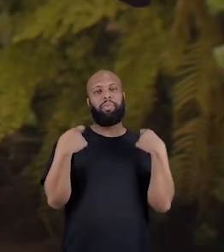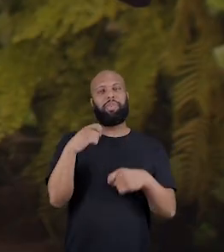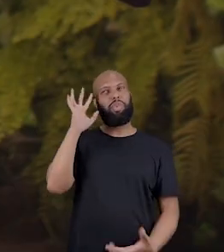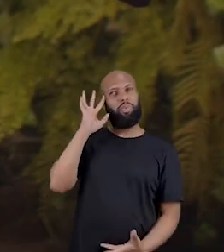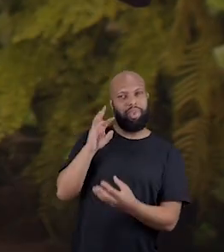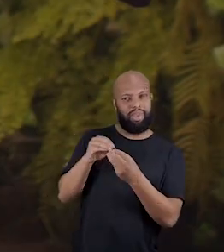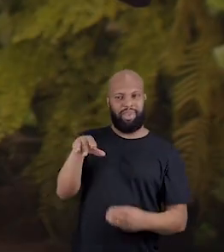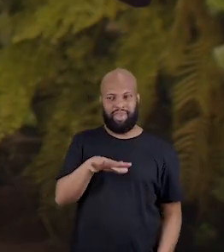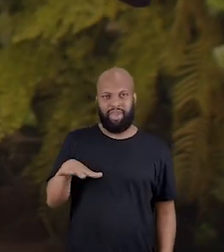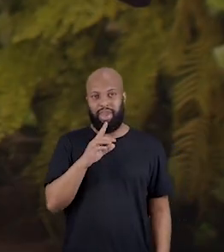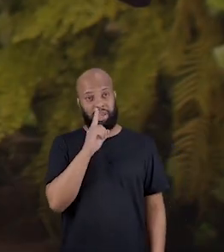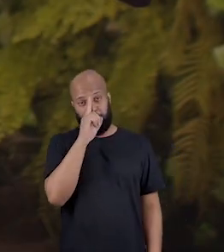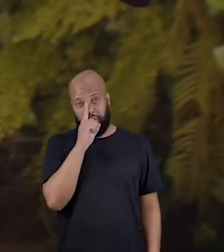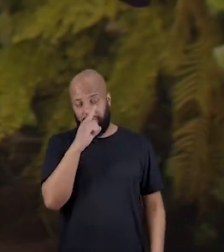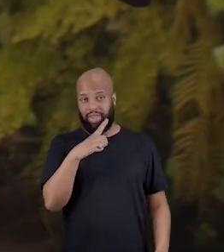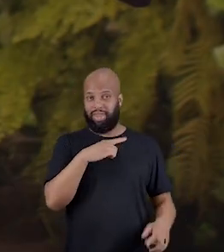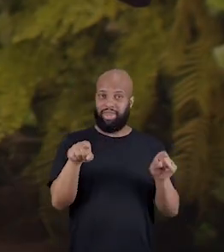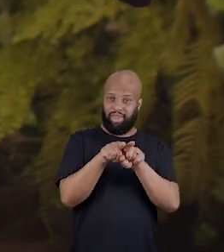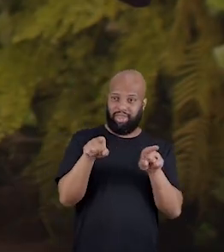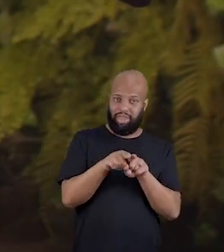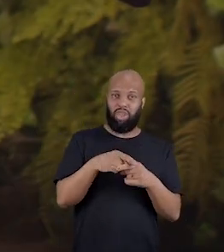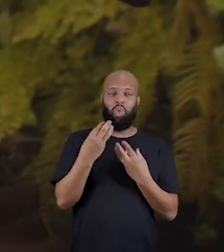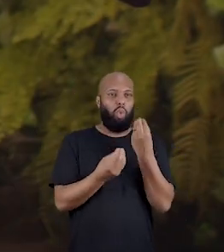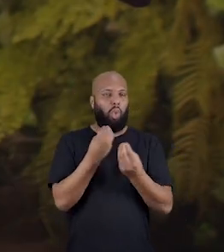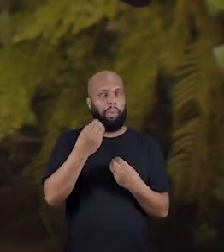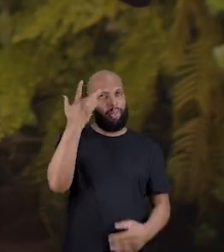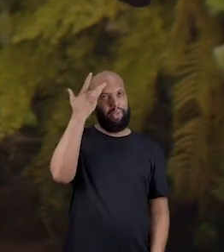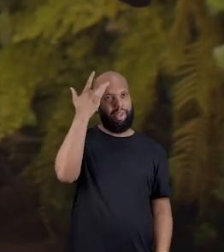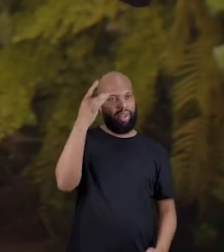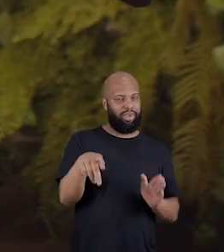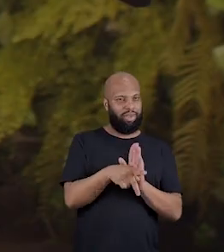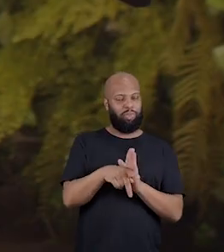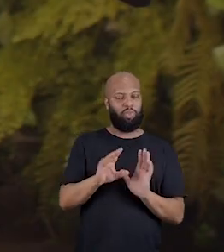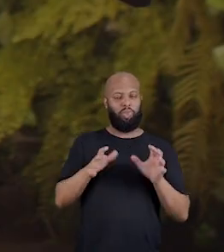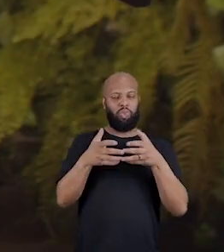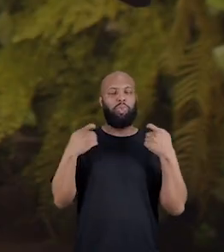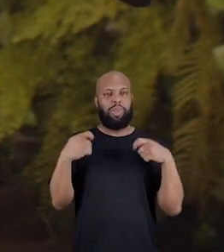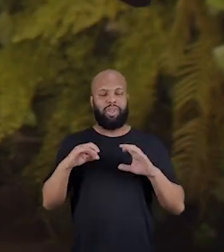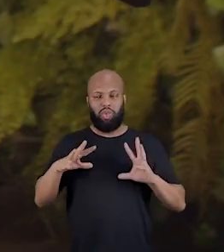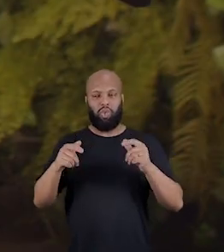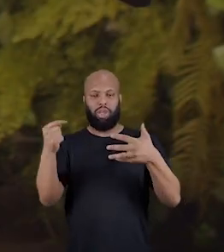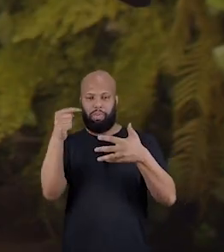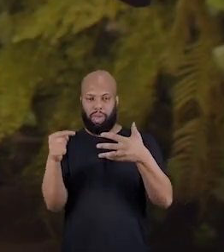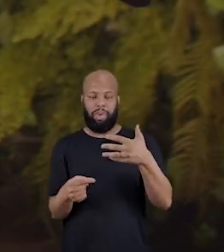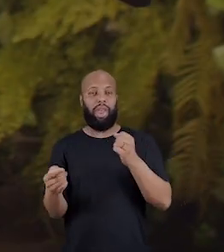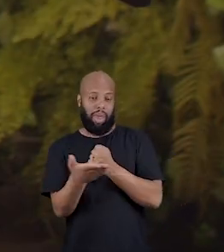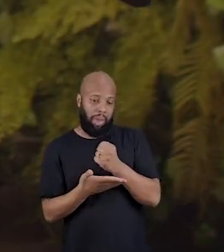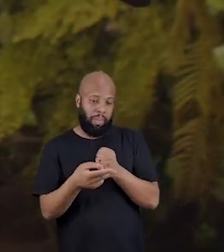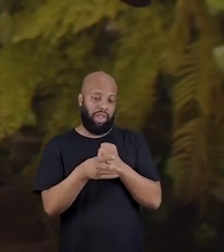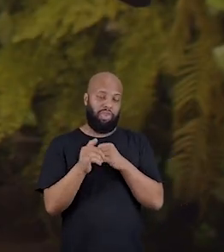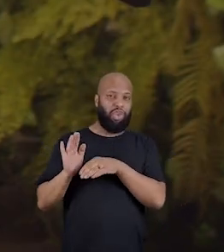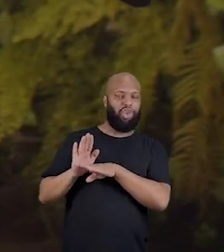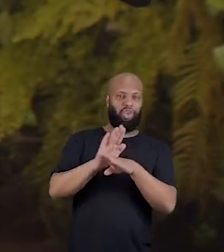você tem que entender qual o cenário, quais são os riscos que estão envolvidos, qual o nível de maturidade do time. Todos esses